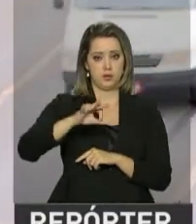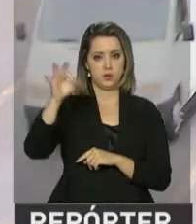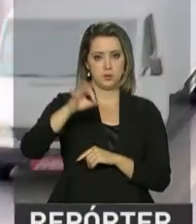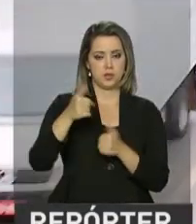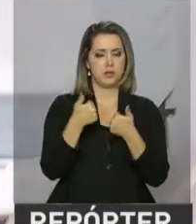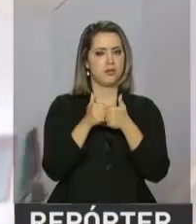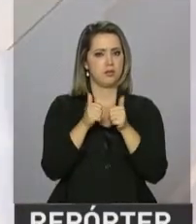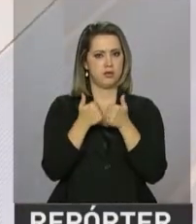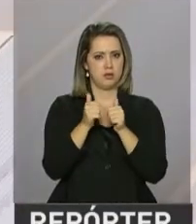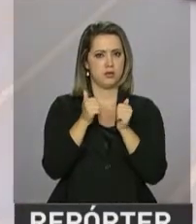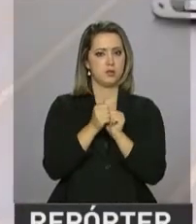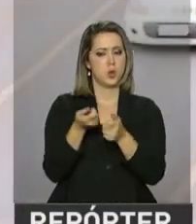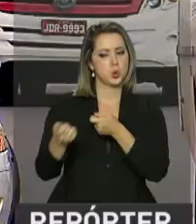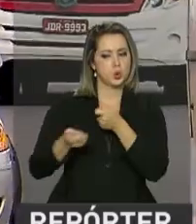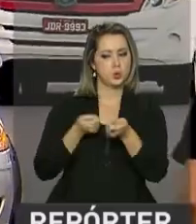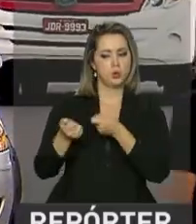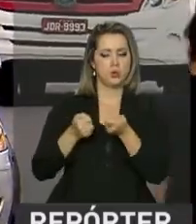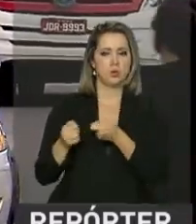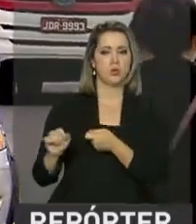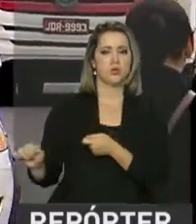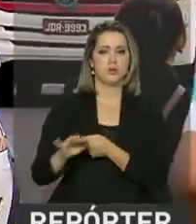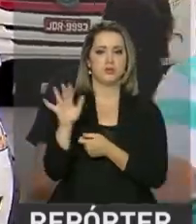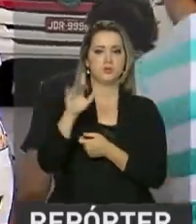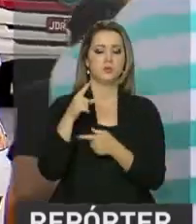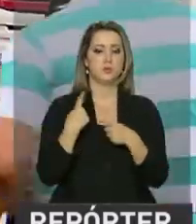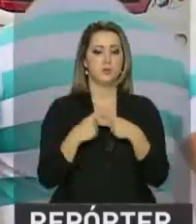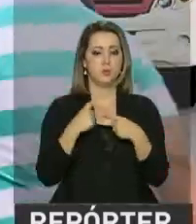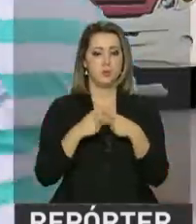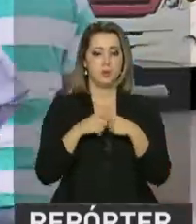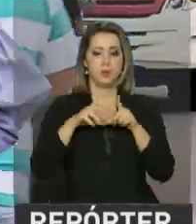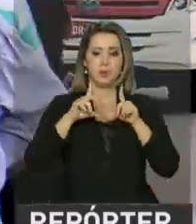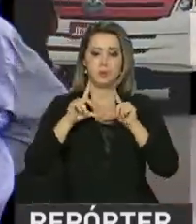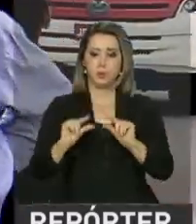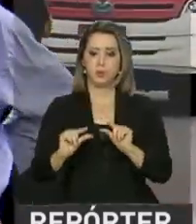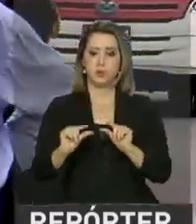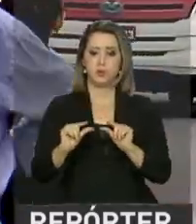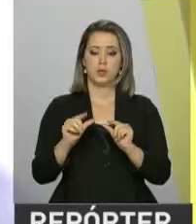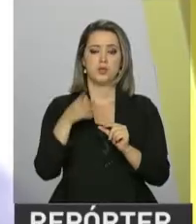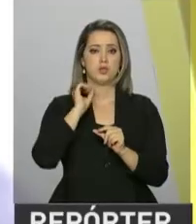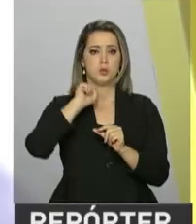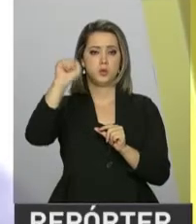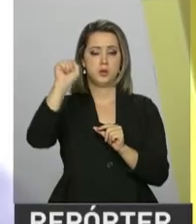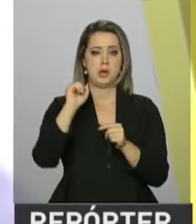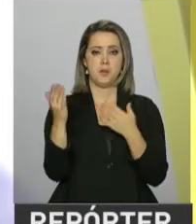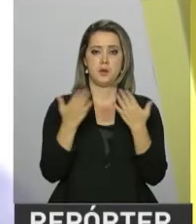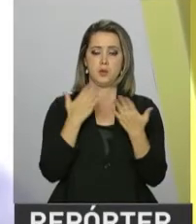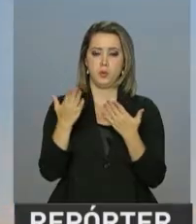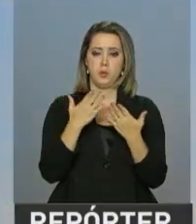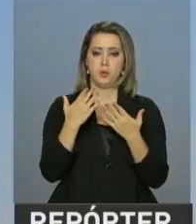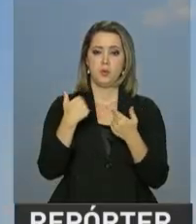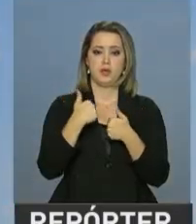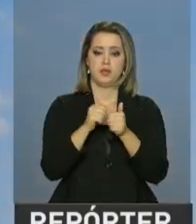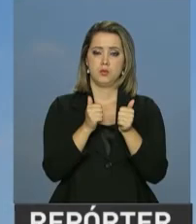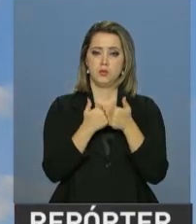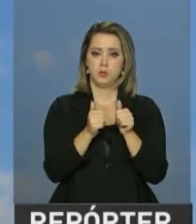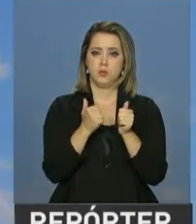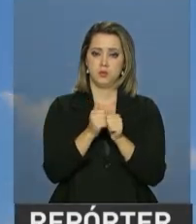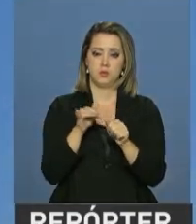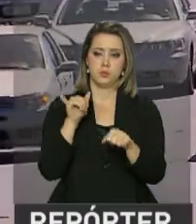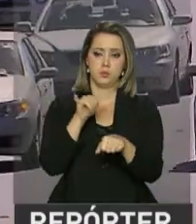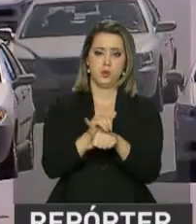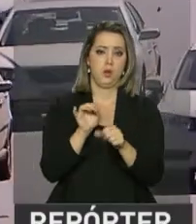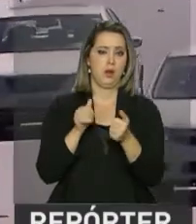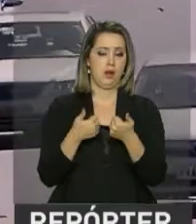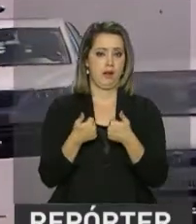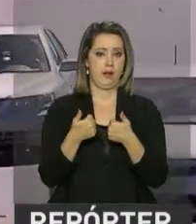transportes ajudou a segurar a inflação os motivos foram a redução em relação a abril nos preços das passagens aéreas no valor dos